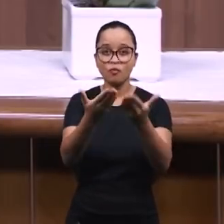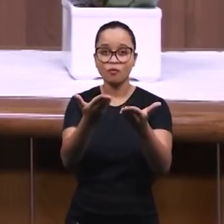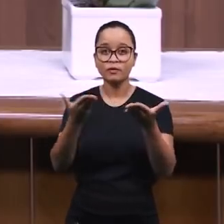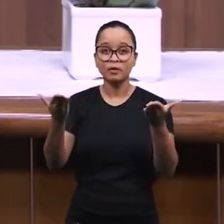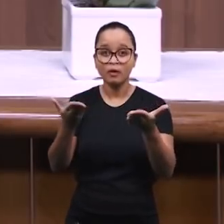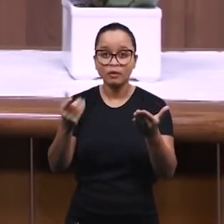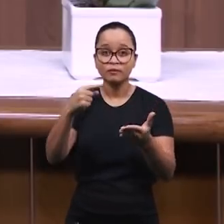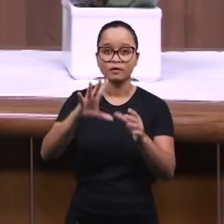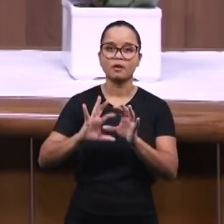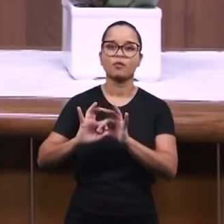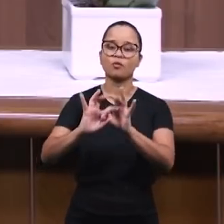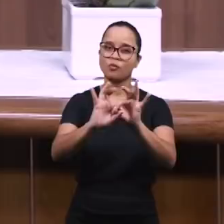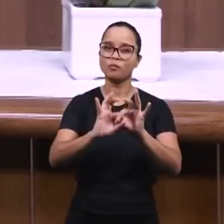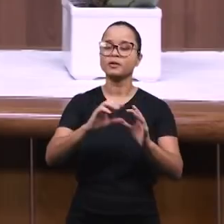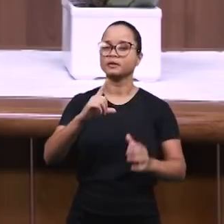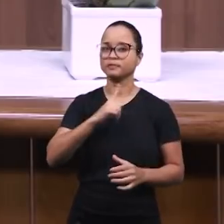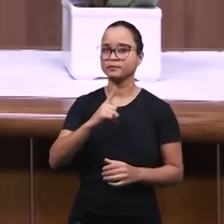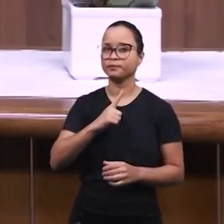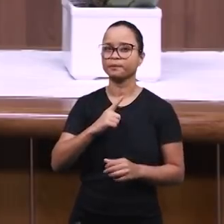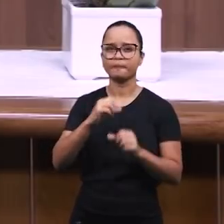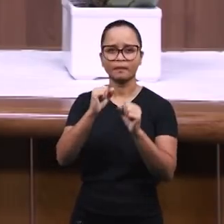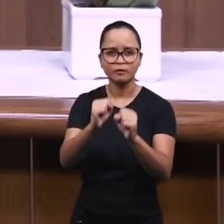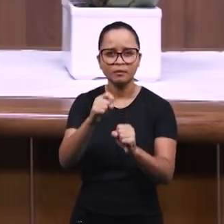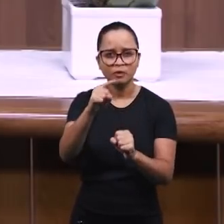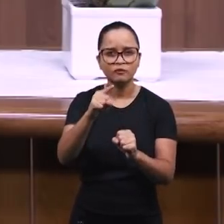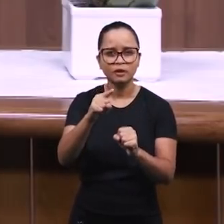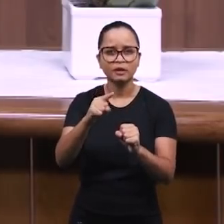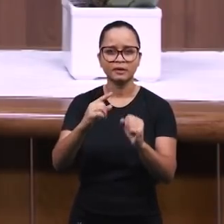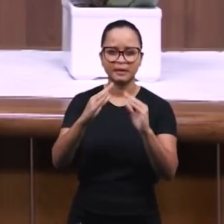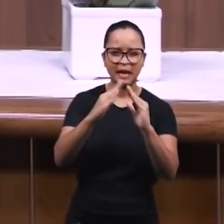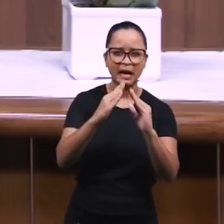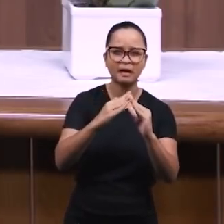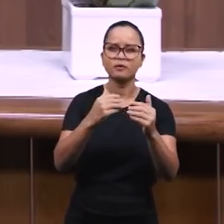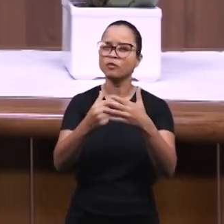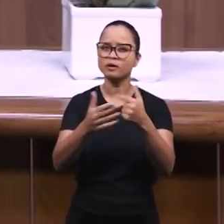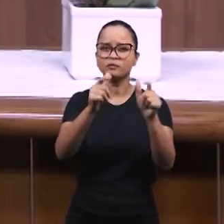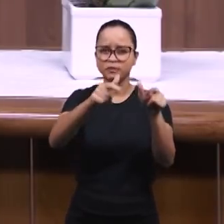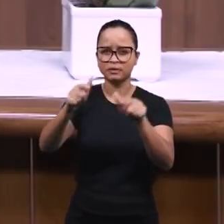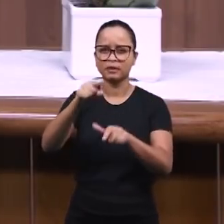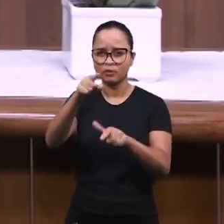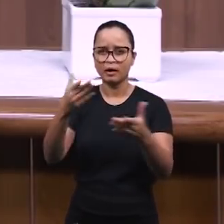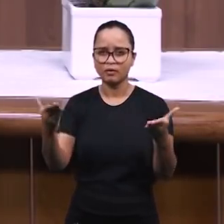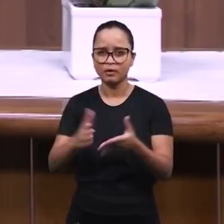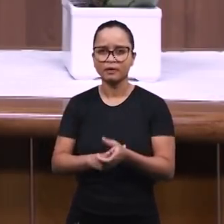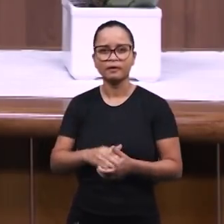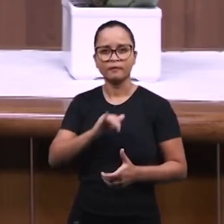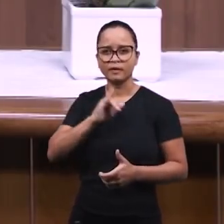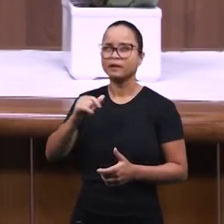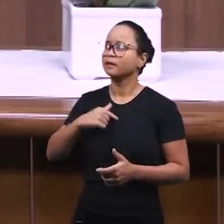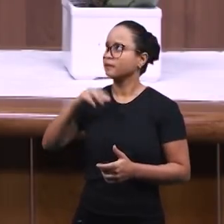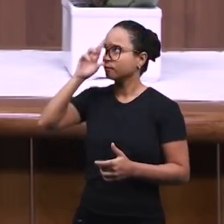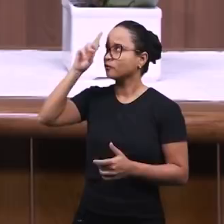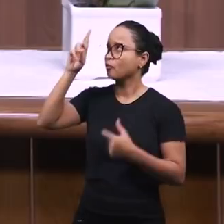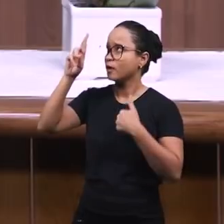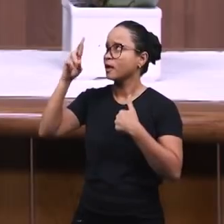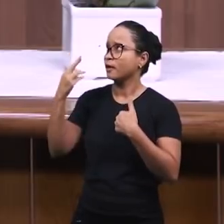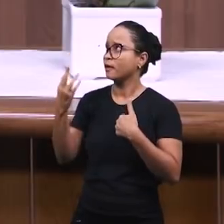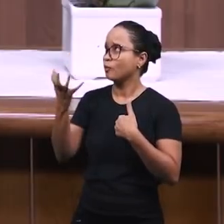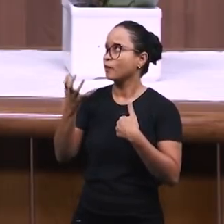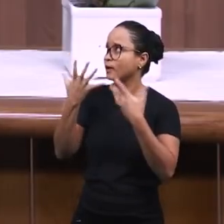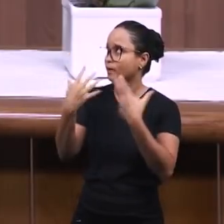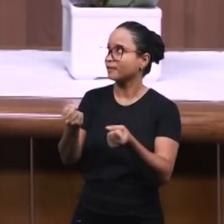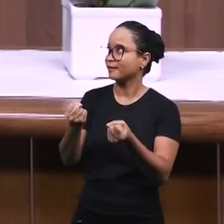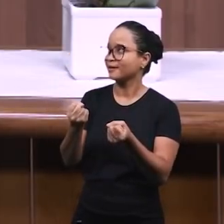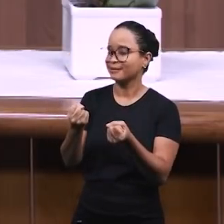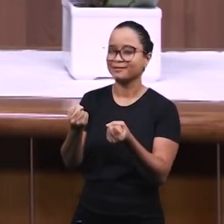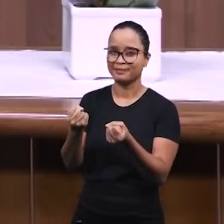olhos e neste momento em que estivermos orando, você pode, aí onde você está, dizer ao Senhor: Senhor, eu quero aceitar este